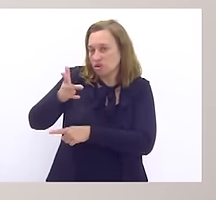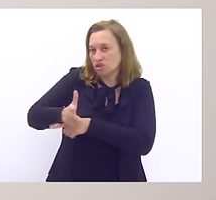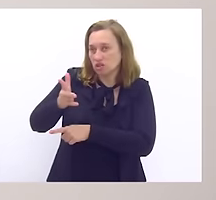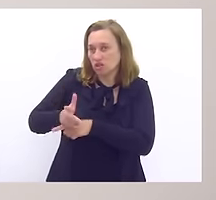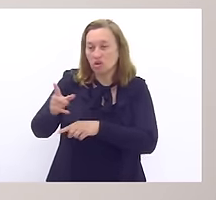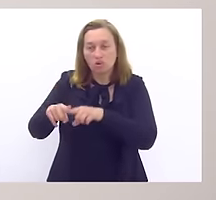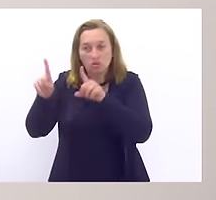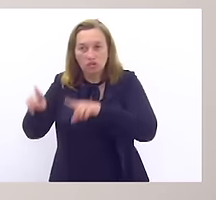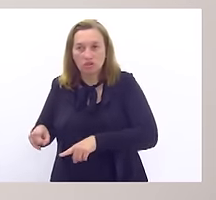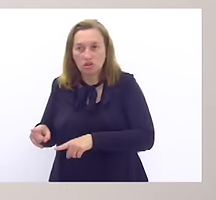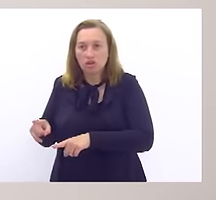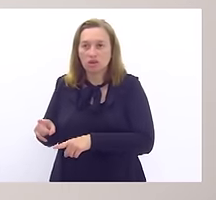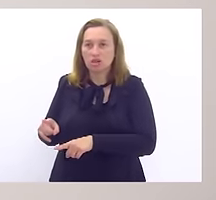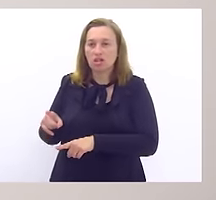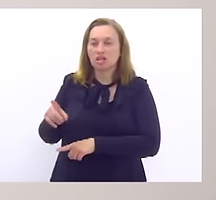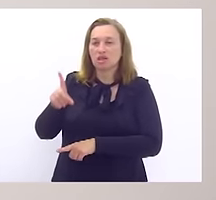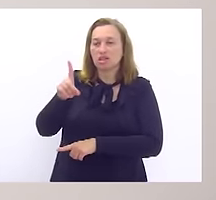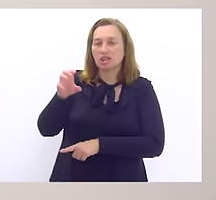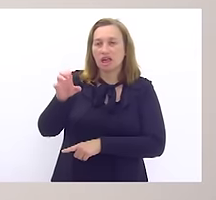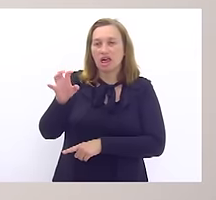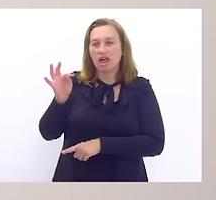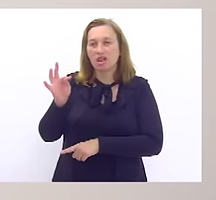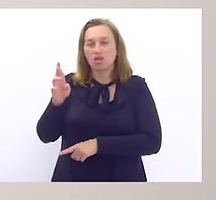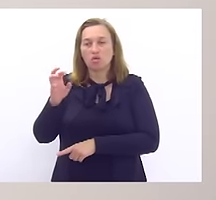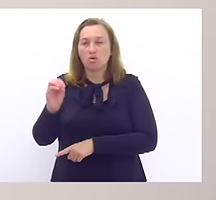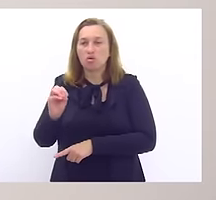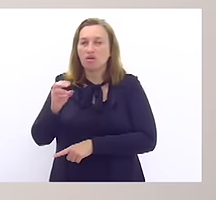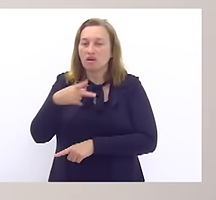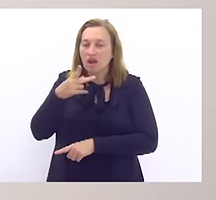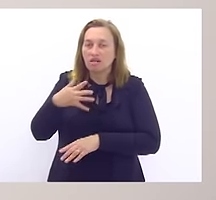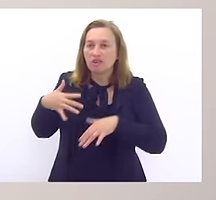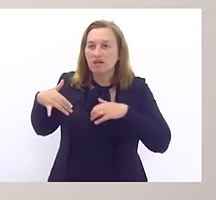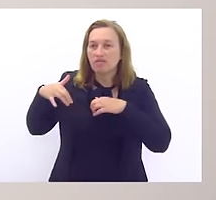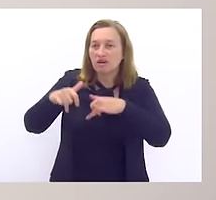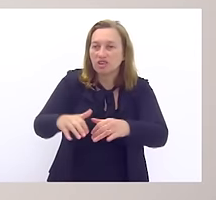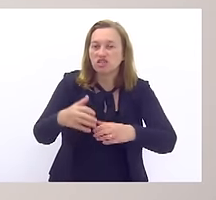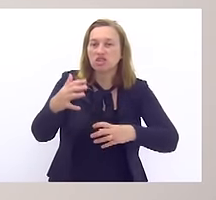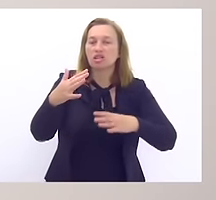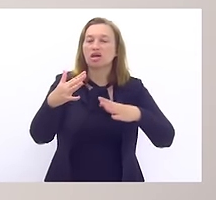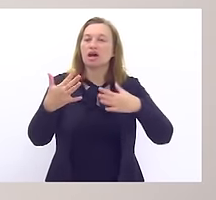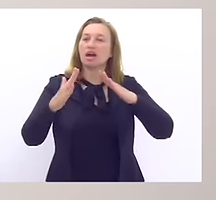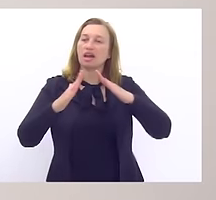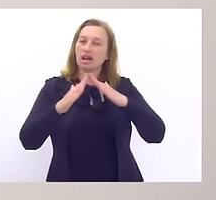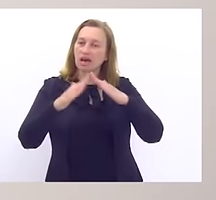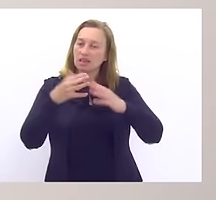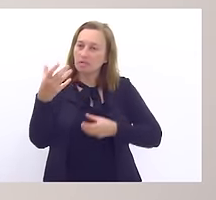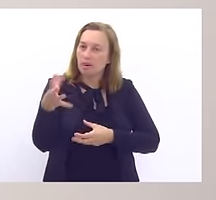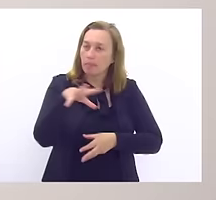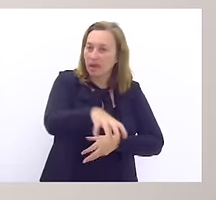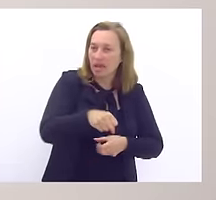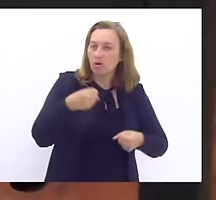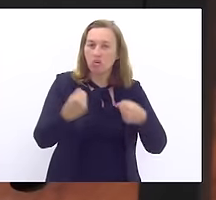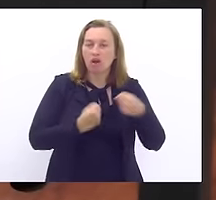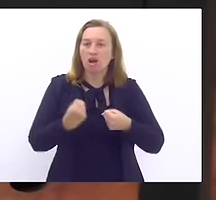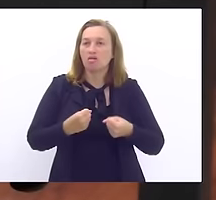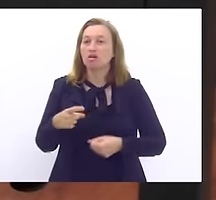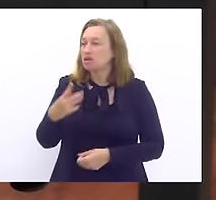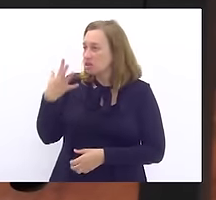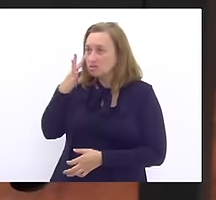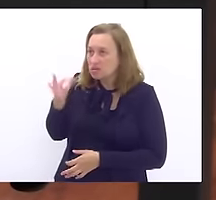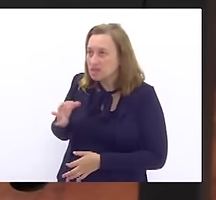funcionário agente do neto Dizendo ele vai invadir a casa para pegar uma pessoa infelizmente nós teve posse disso não temos conhecimento